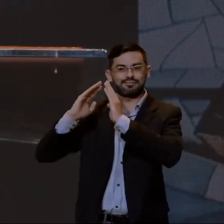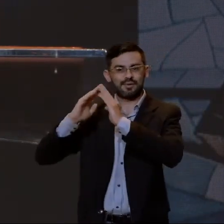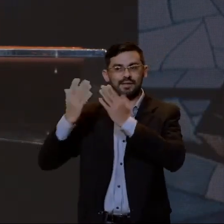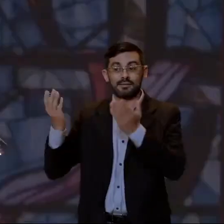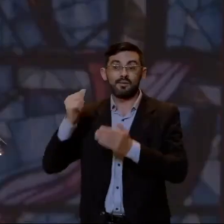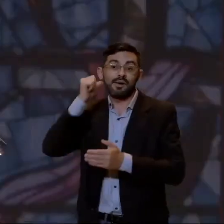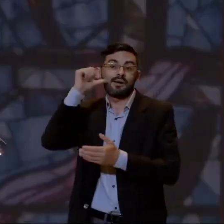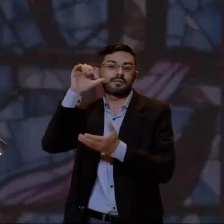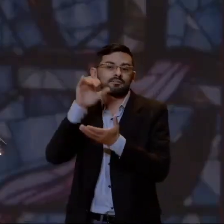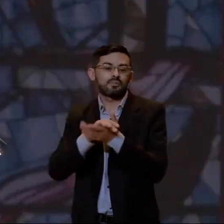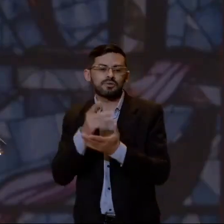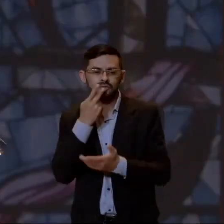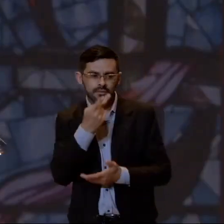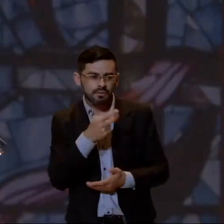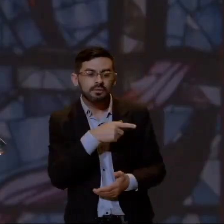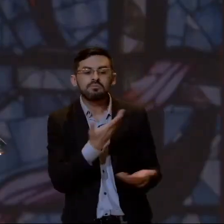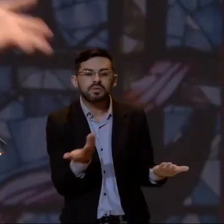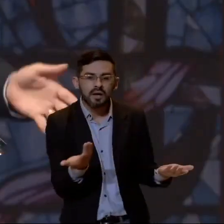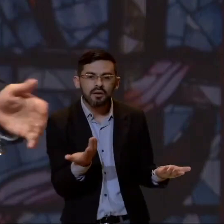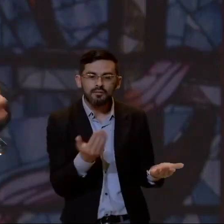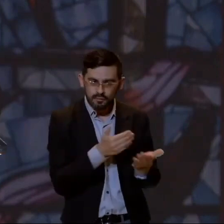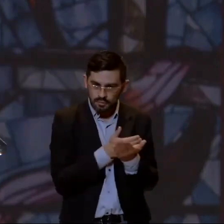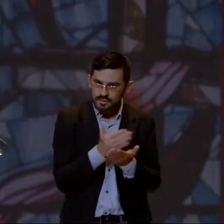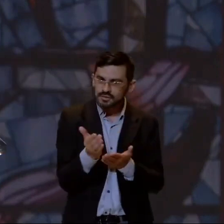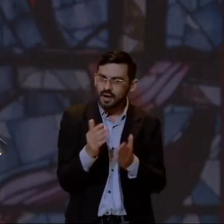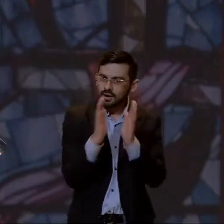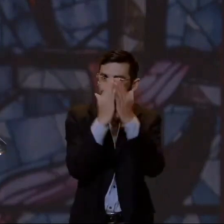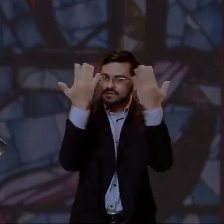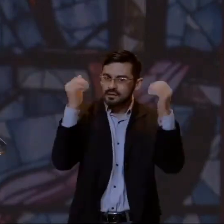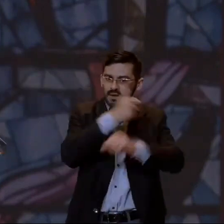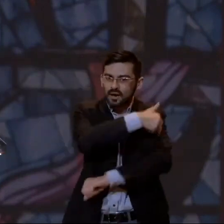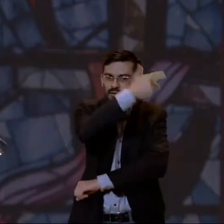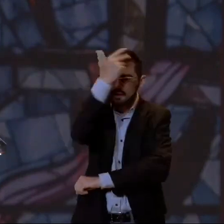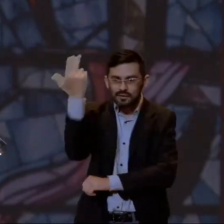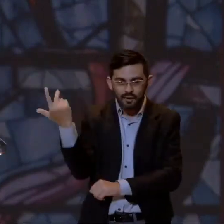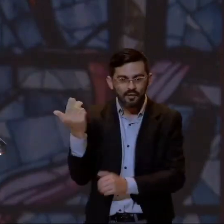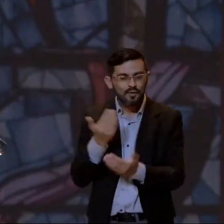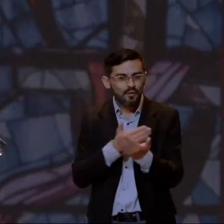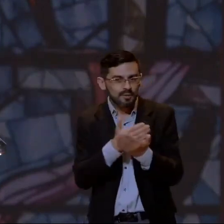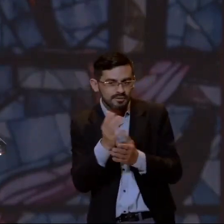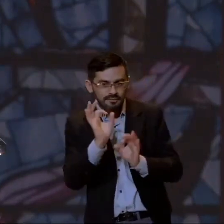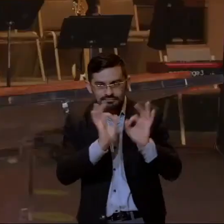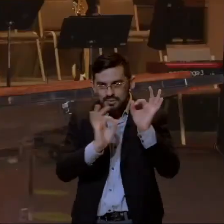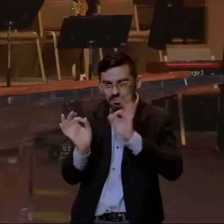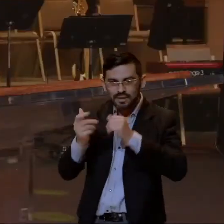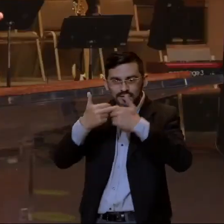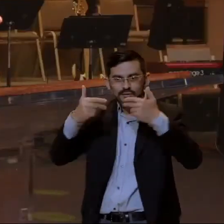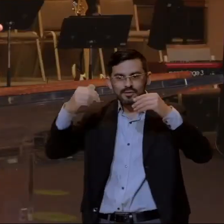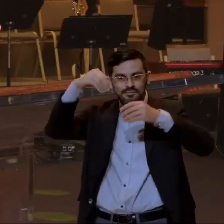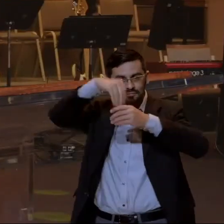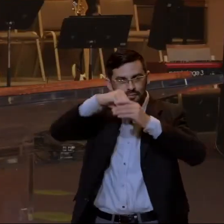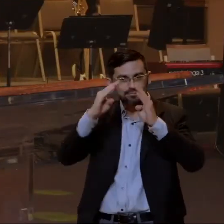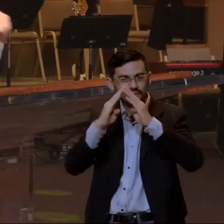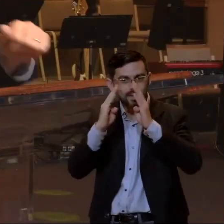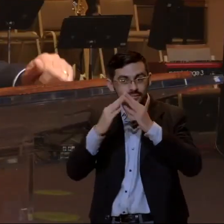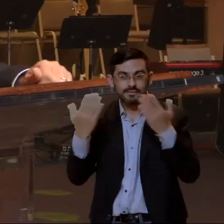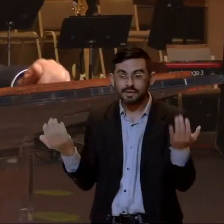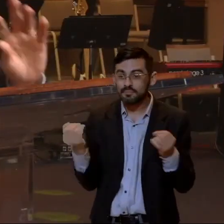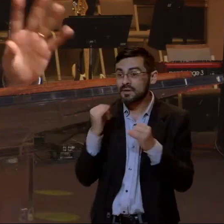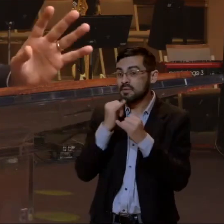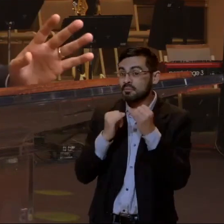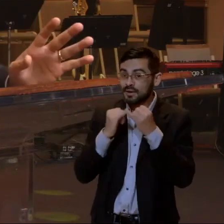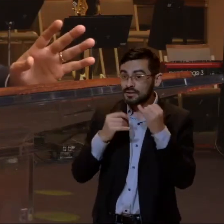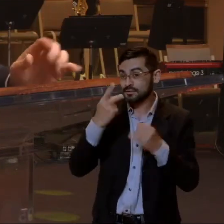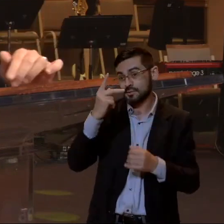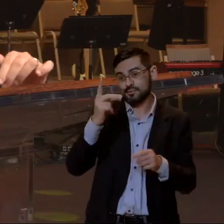foi a esposa que falou: filhas, e aí, vamos começar a celebrar o Natal, vamos começar a enfeitar a nossa casa? E então, é parecido com a